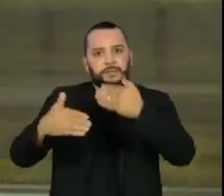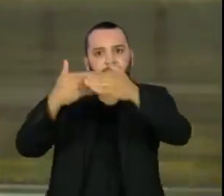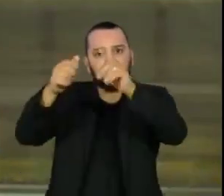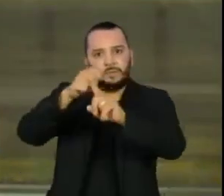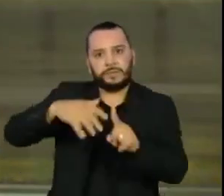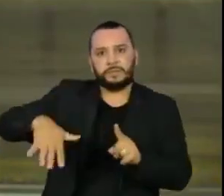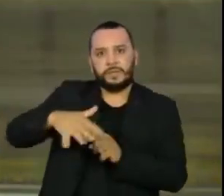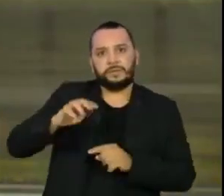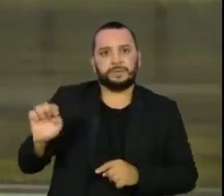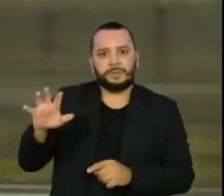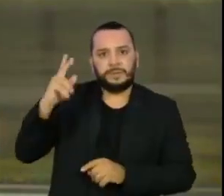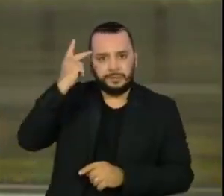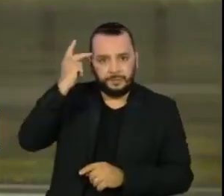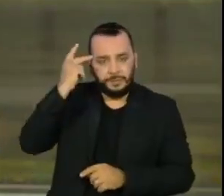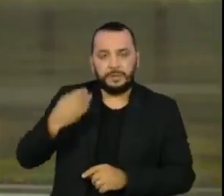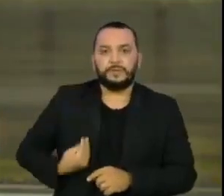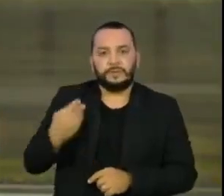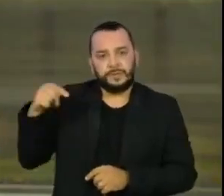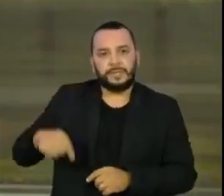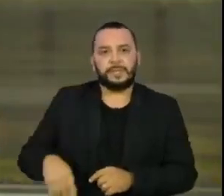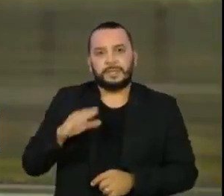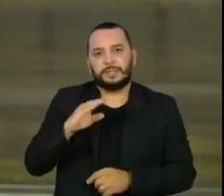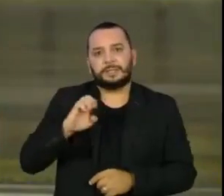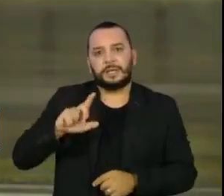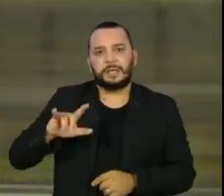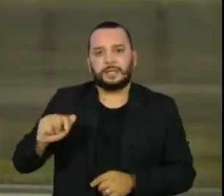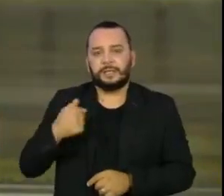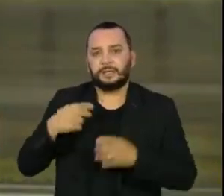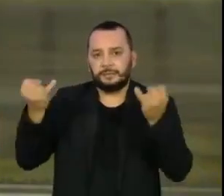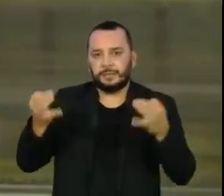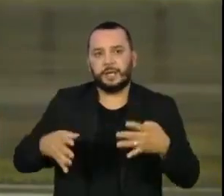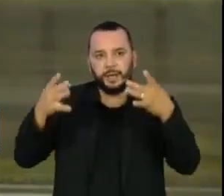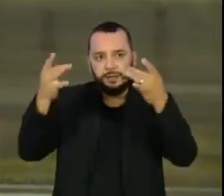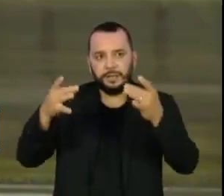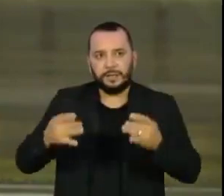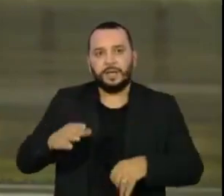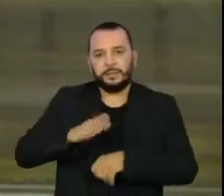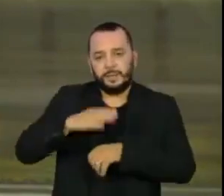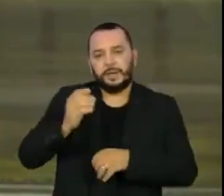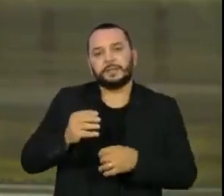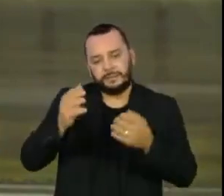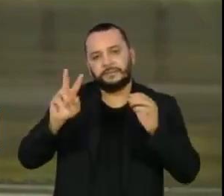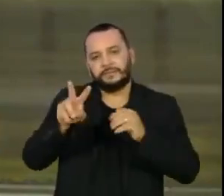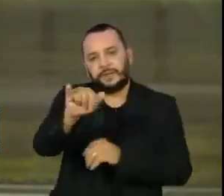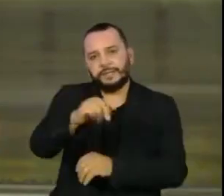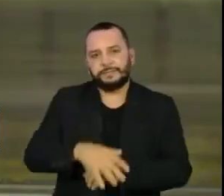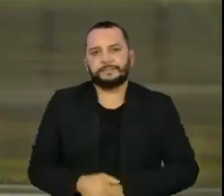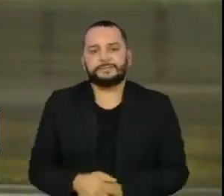do Estado de São Paulo, aqui ao meu lado, Célia Parnes, dará mais detalhes na sequência.